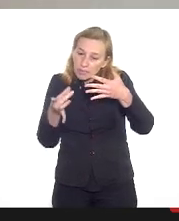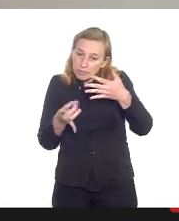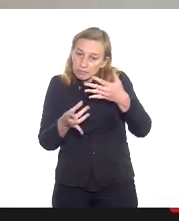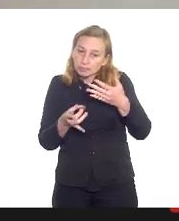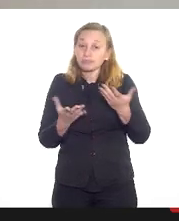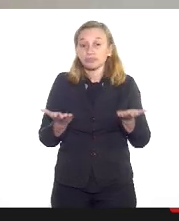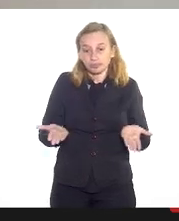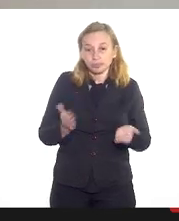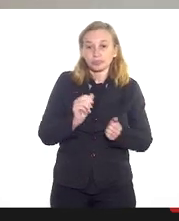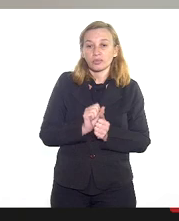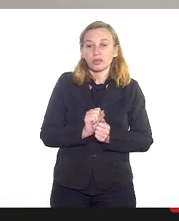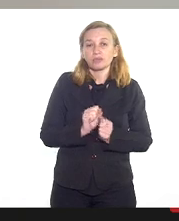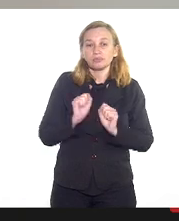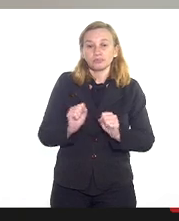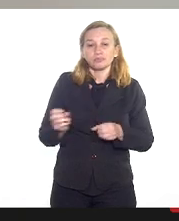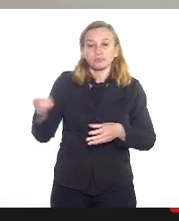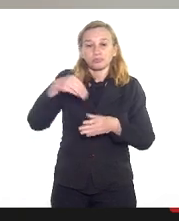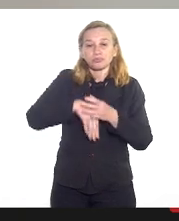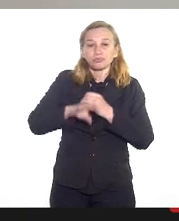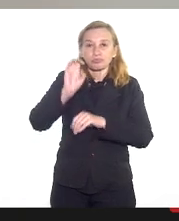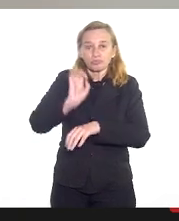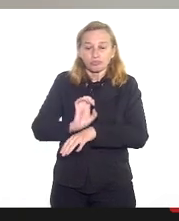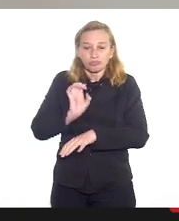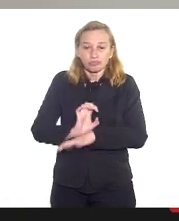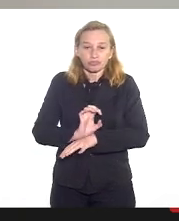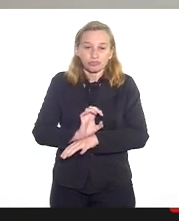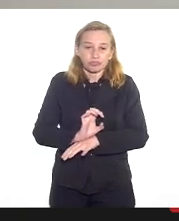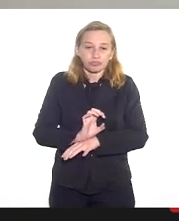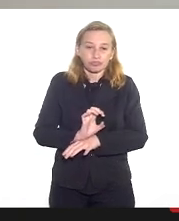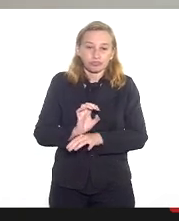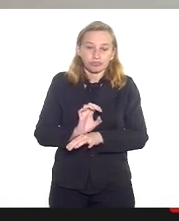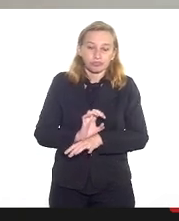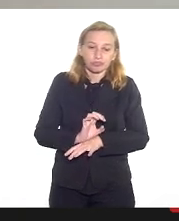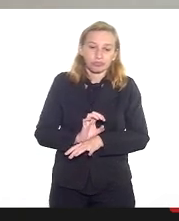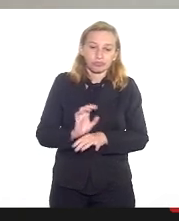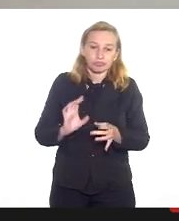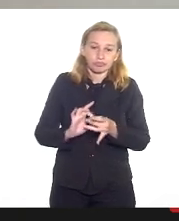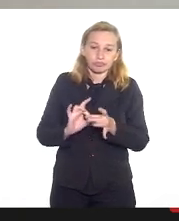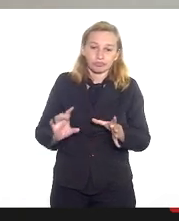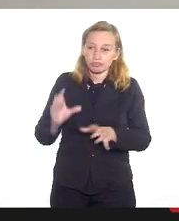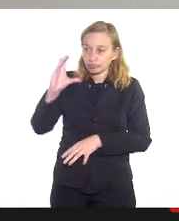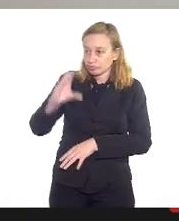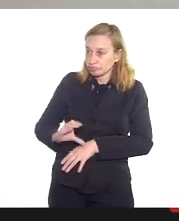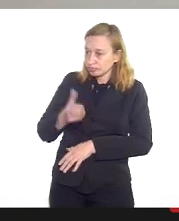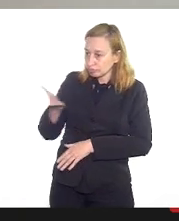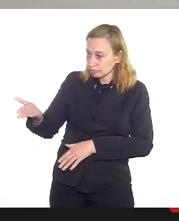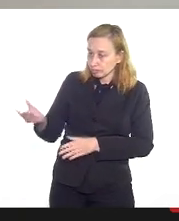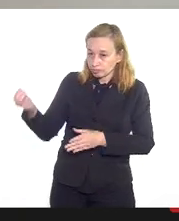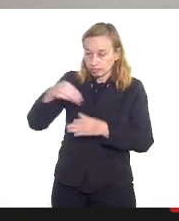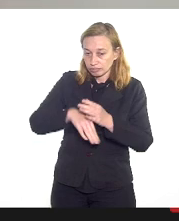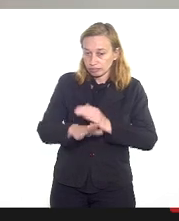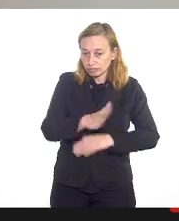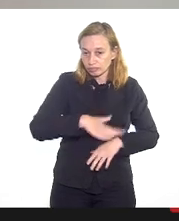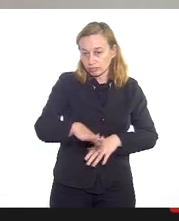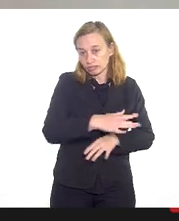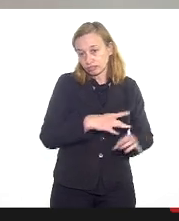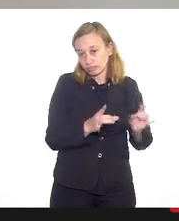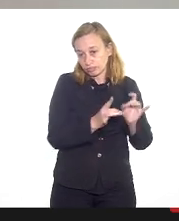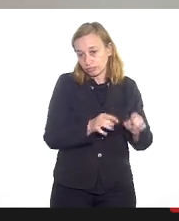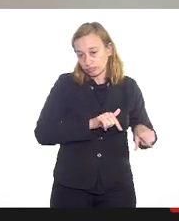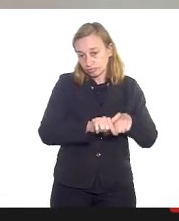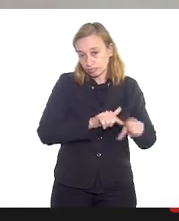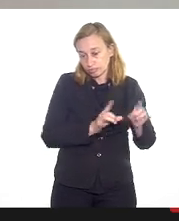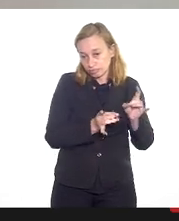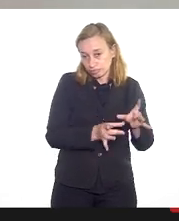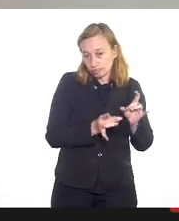estar legitimando dentro do Estado esse tipo de conduta dentro do mercado. E eu acho que isso é muito grave, porque isso aí a